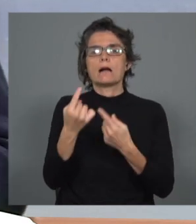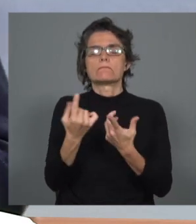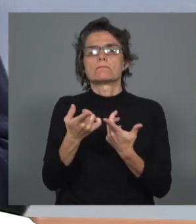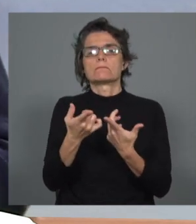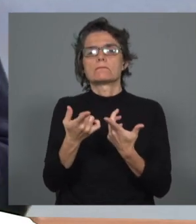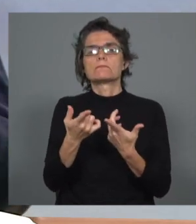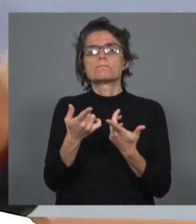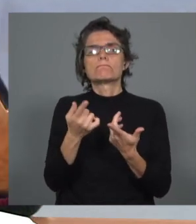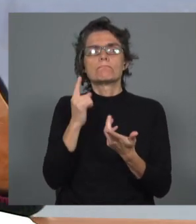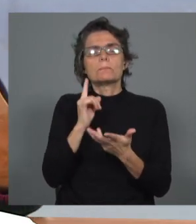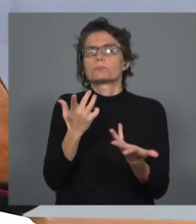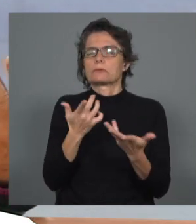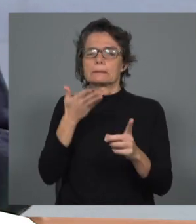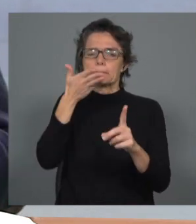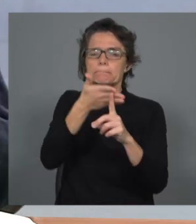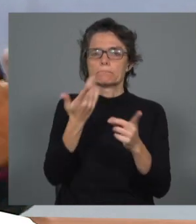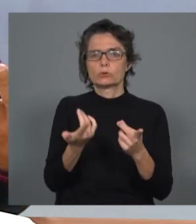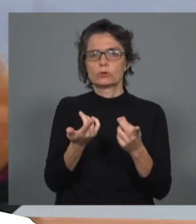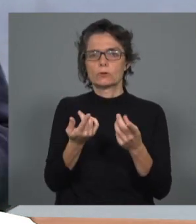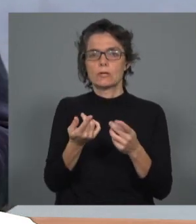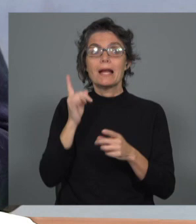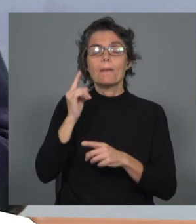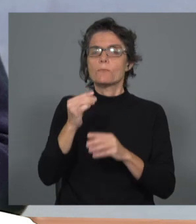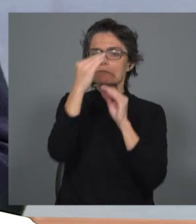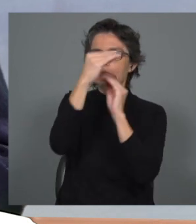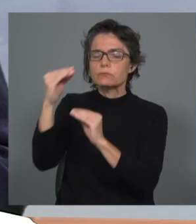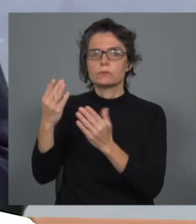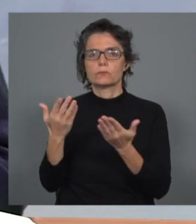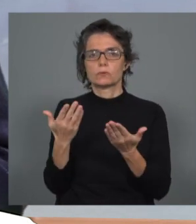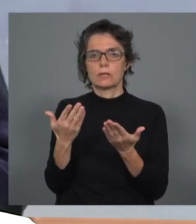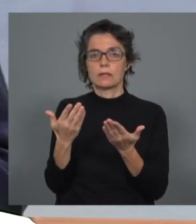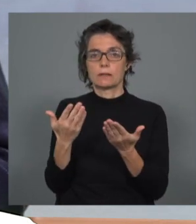cuidado de saúde. Espaço, escolas, a educação como